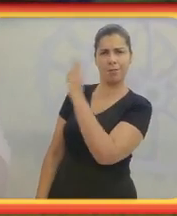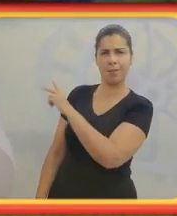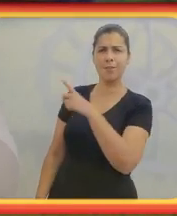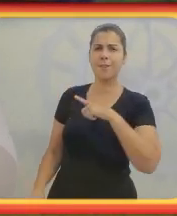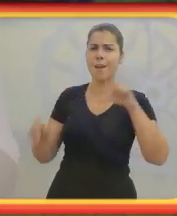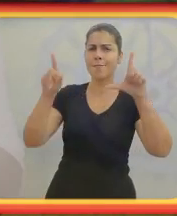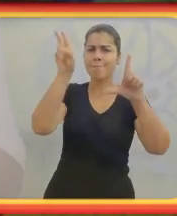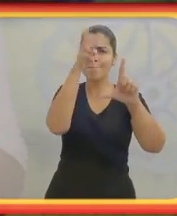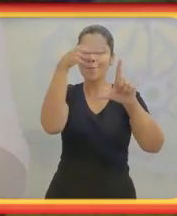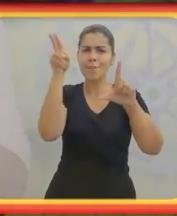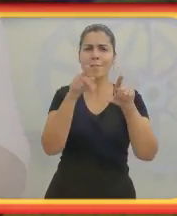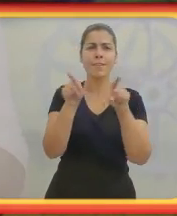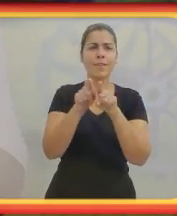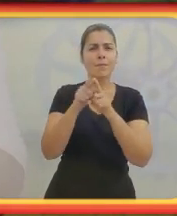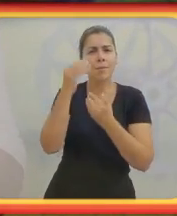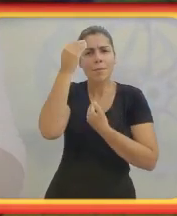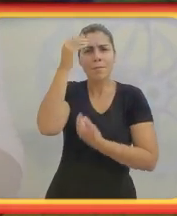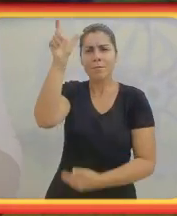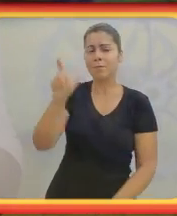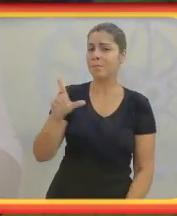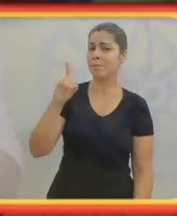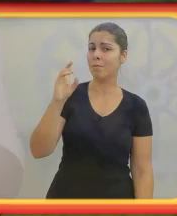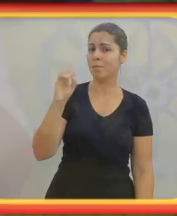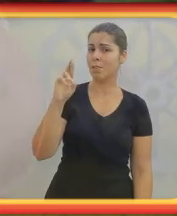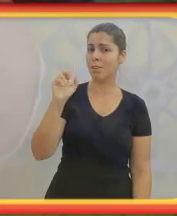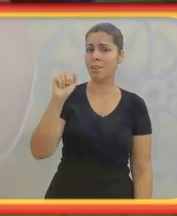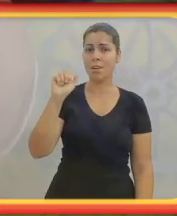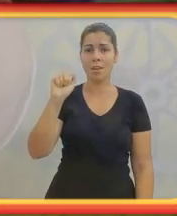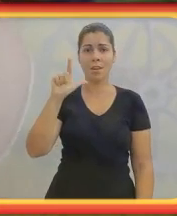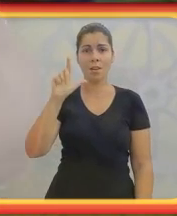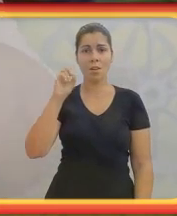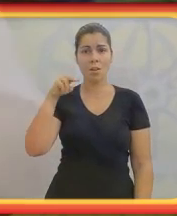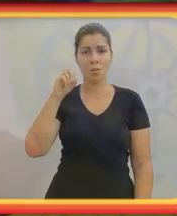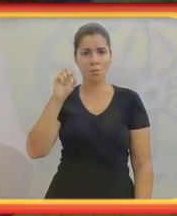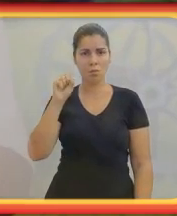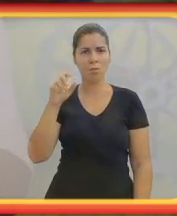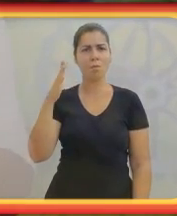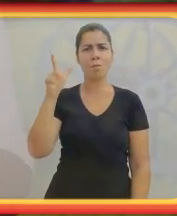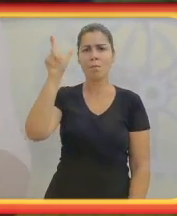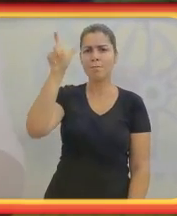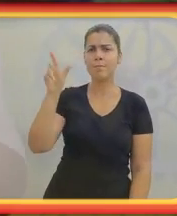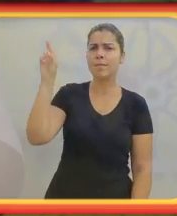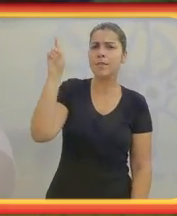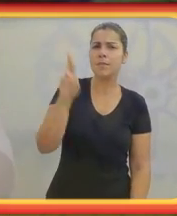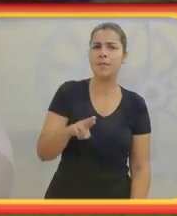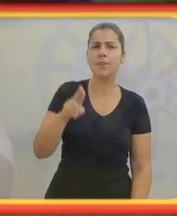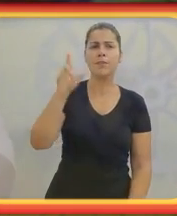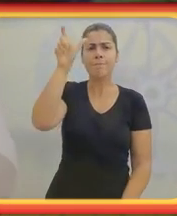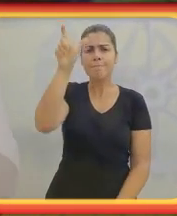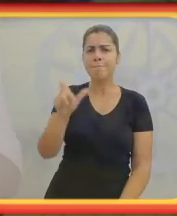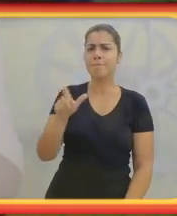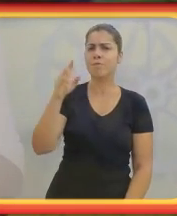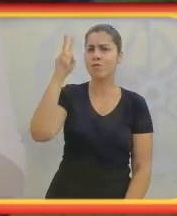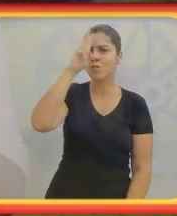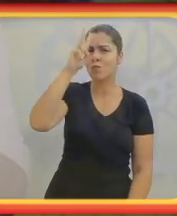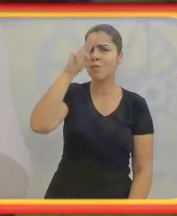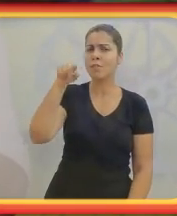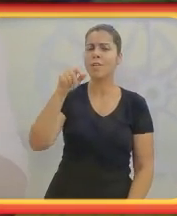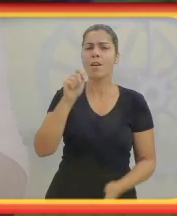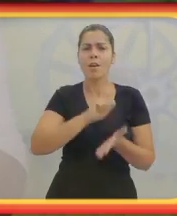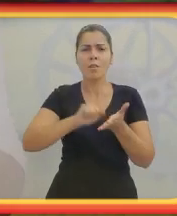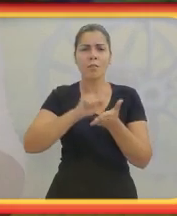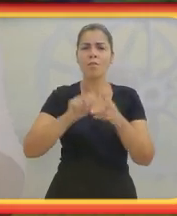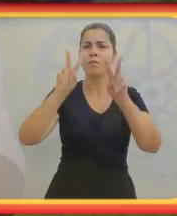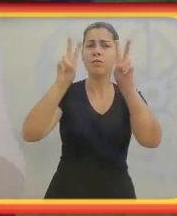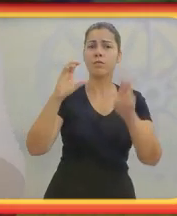Atrás de mim, há um mural pintado. Também em homenagem a Dora Alonso, há uma representação de um dos personagens das histórias